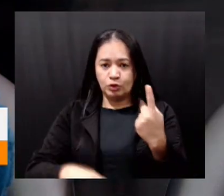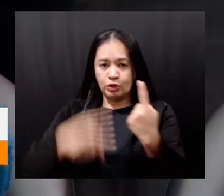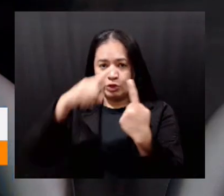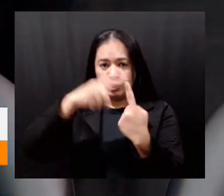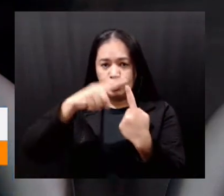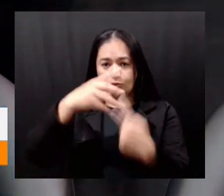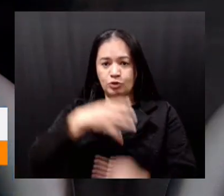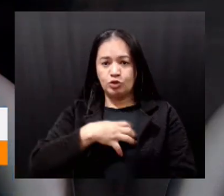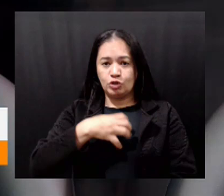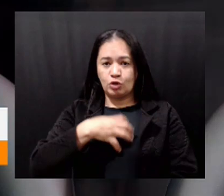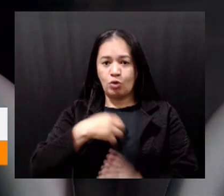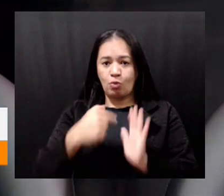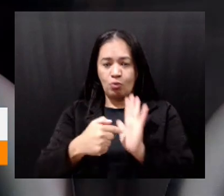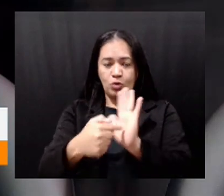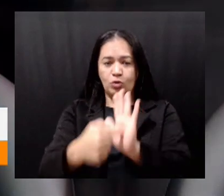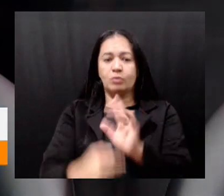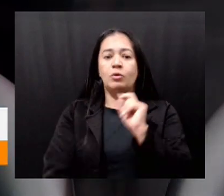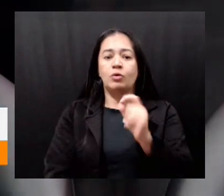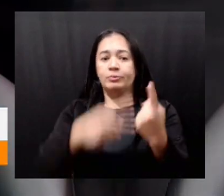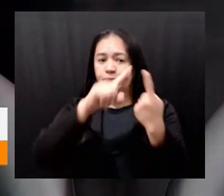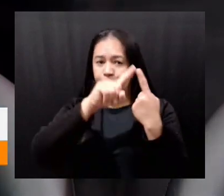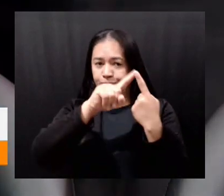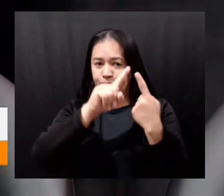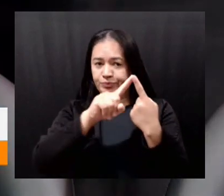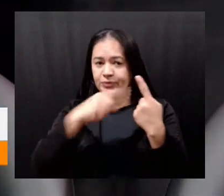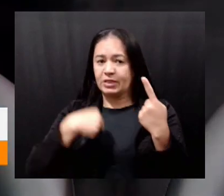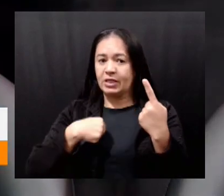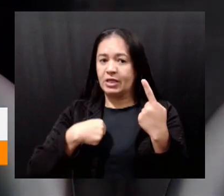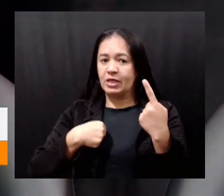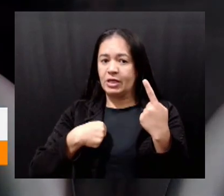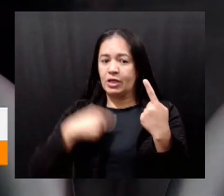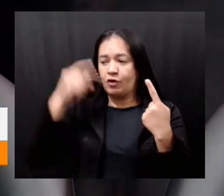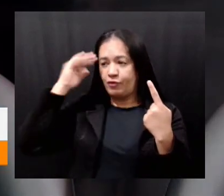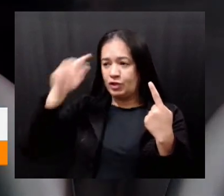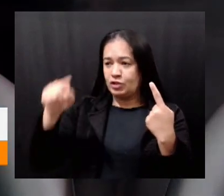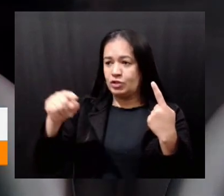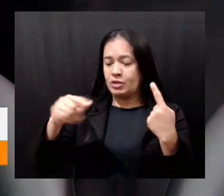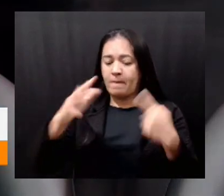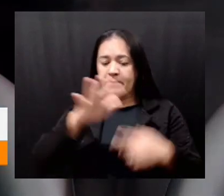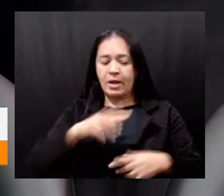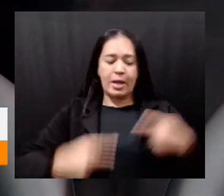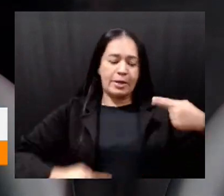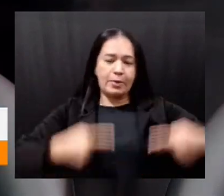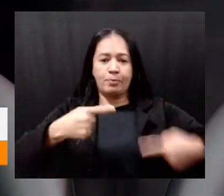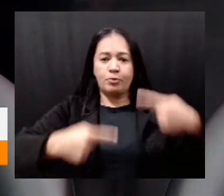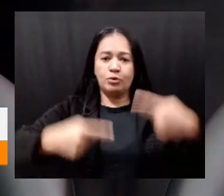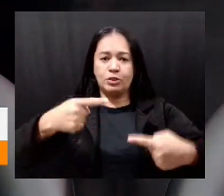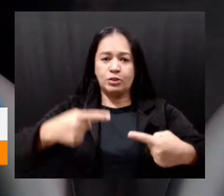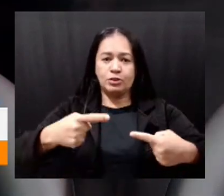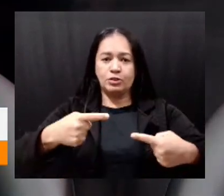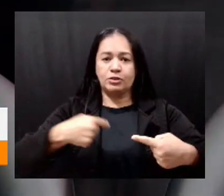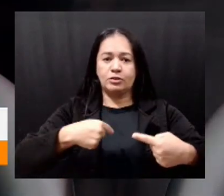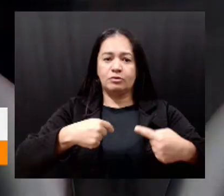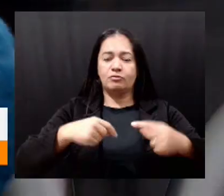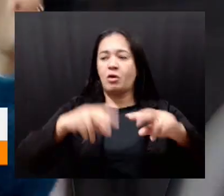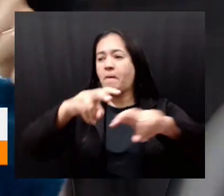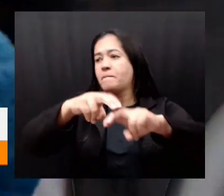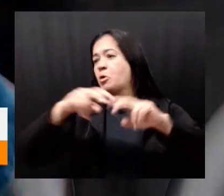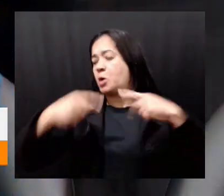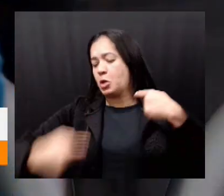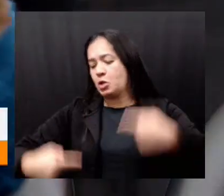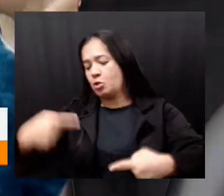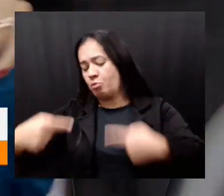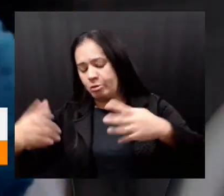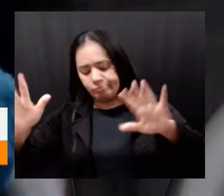foi, eu vou racionalizar para a questão política, né? Então eu falo, foi uma questão política, olha